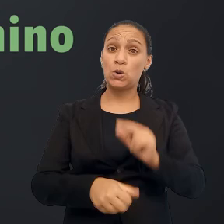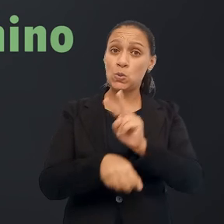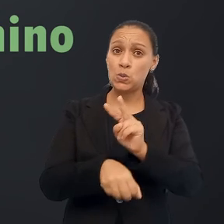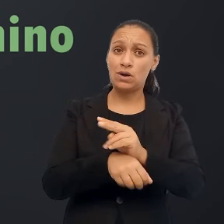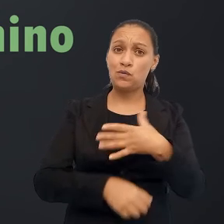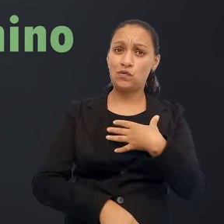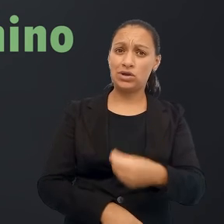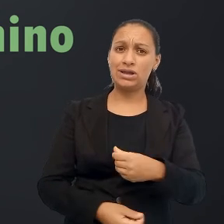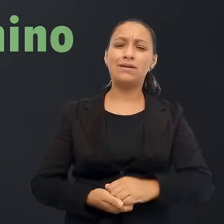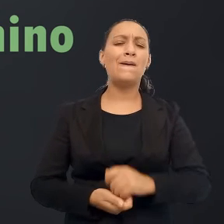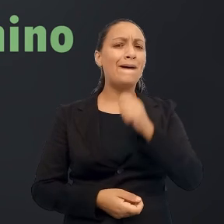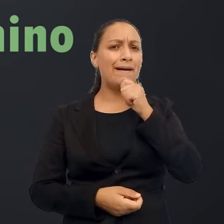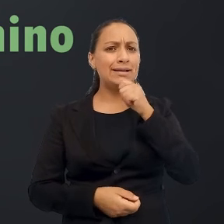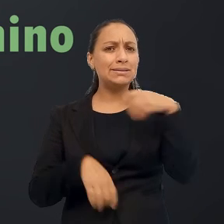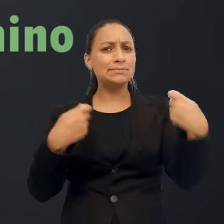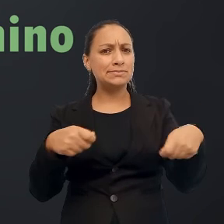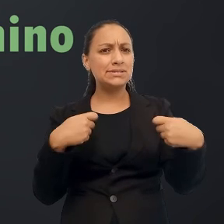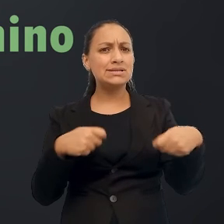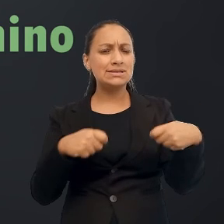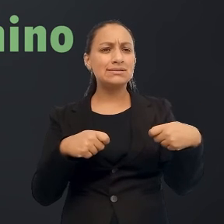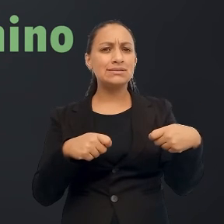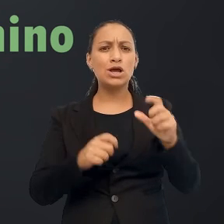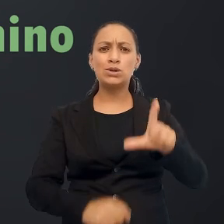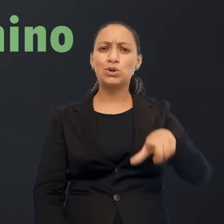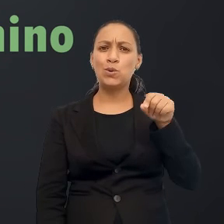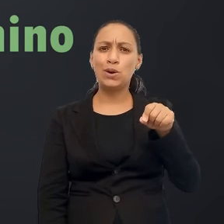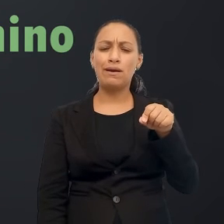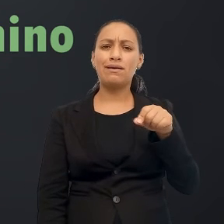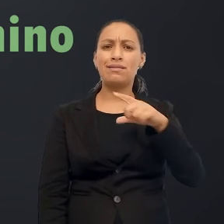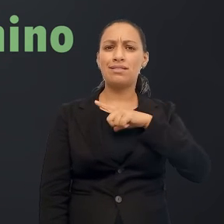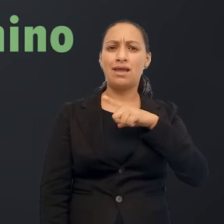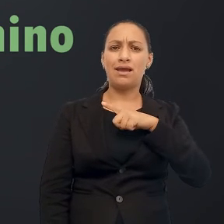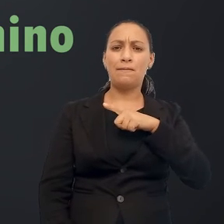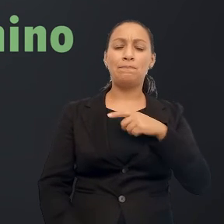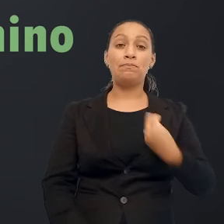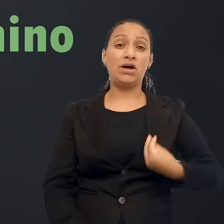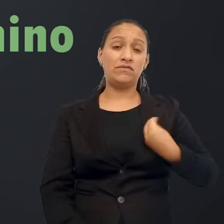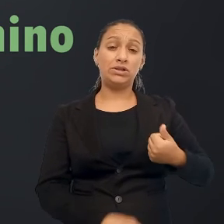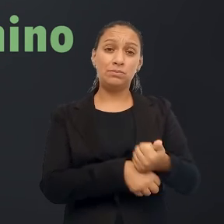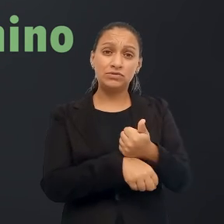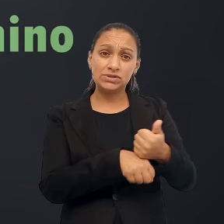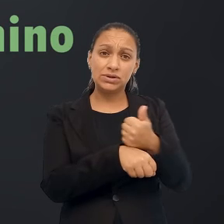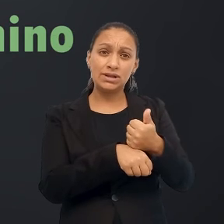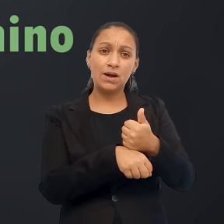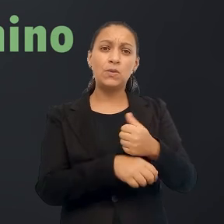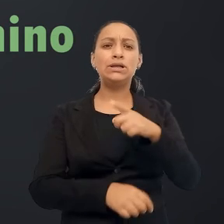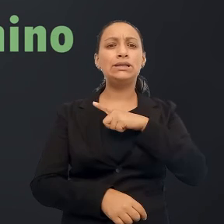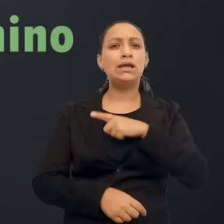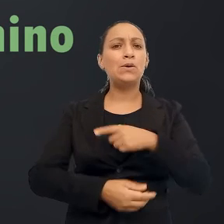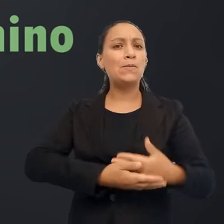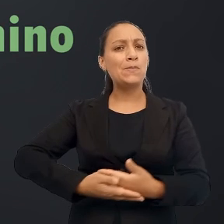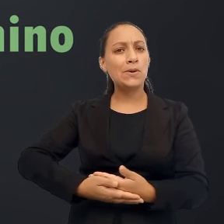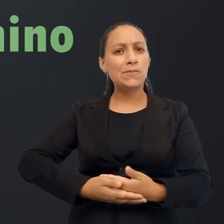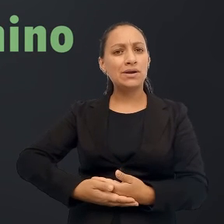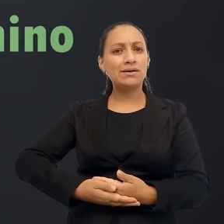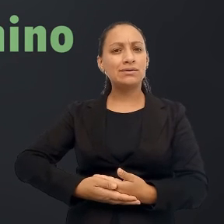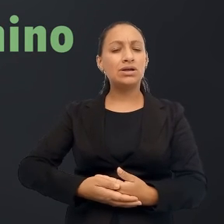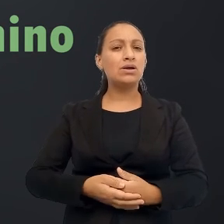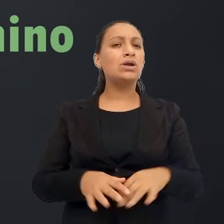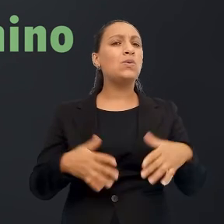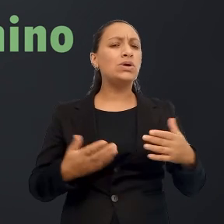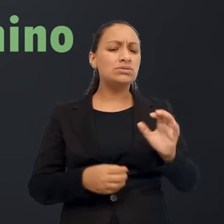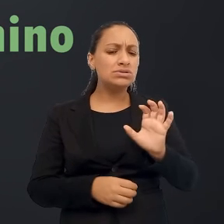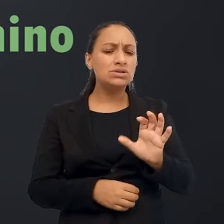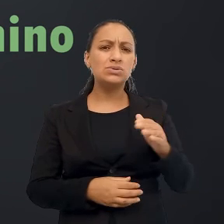filhos. Elas ainda precisam escolher entre ter uma carreira e ter um bebê. Enquanto isso